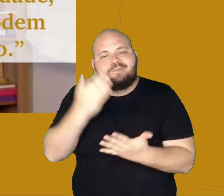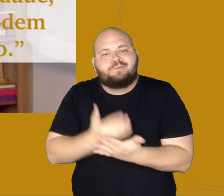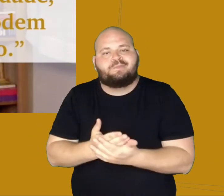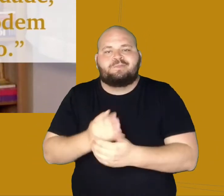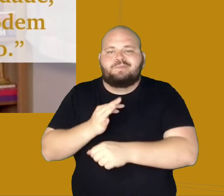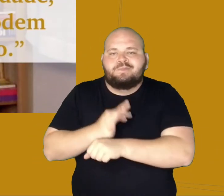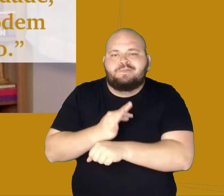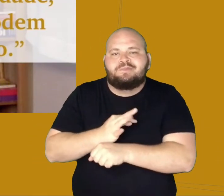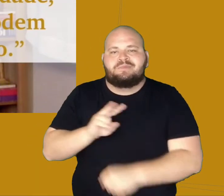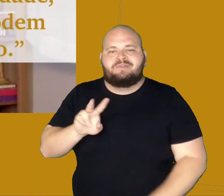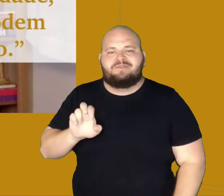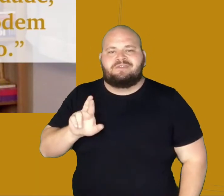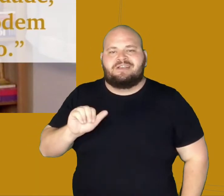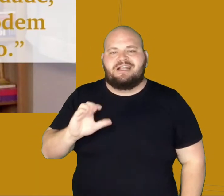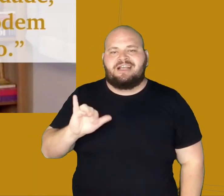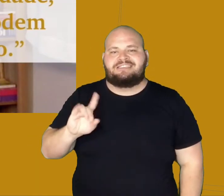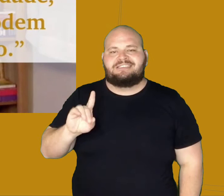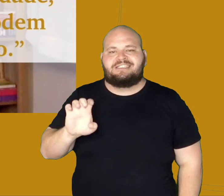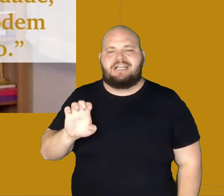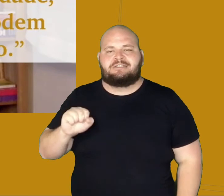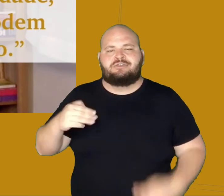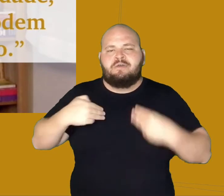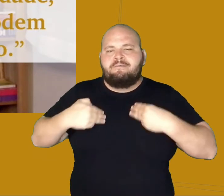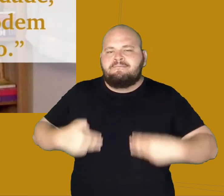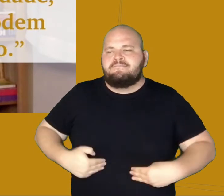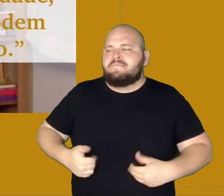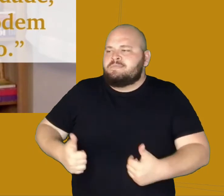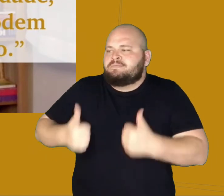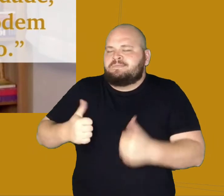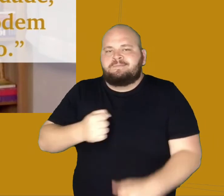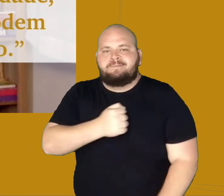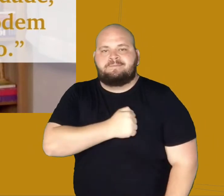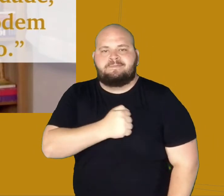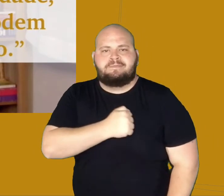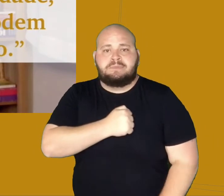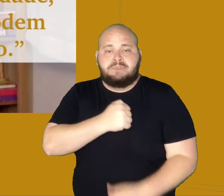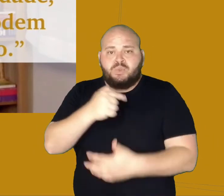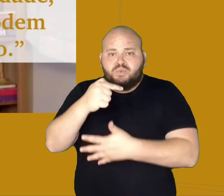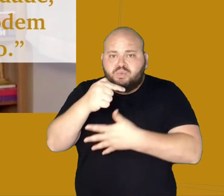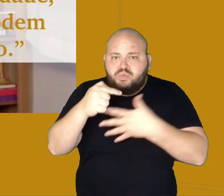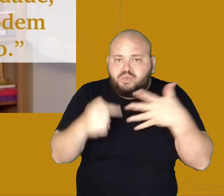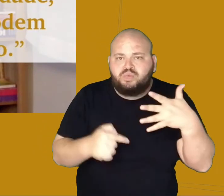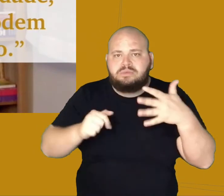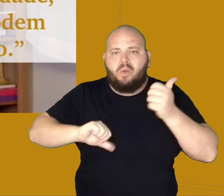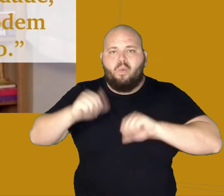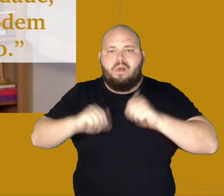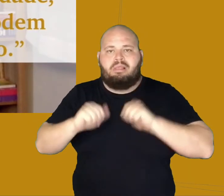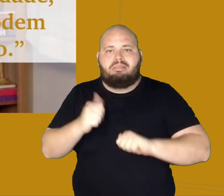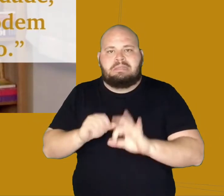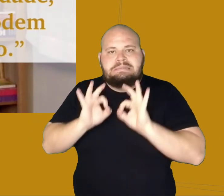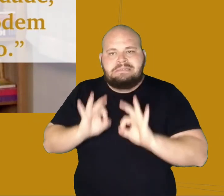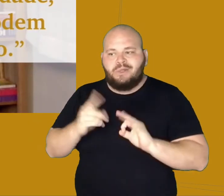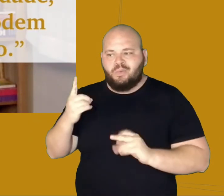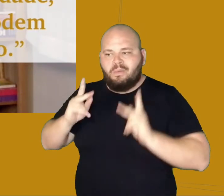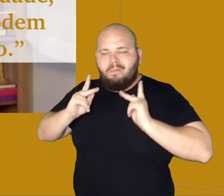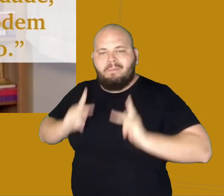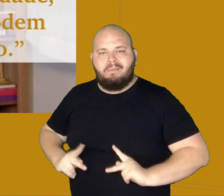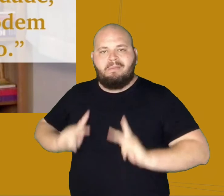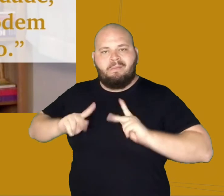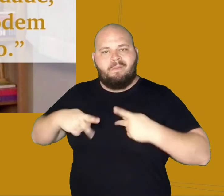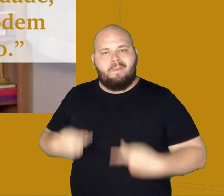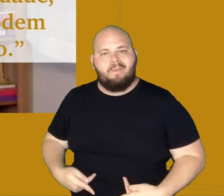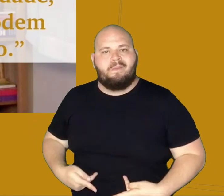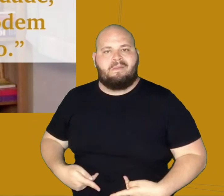a tolerância, a veracidade, o vigor moral, a lealdade, todas as qualidades, enfim, que